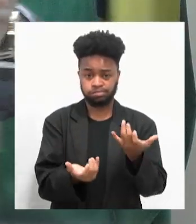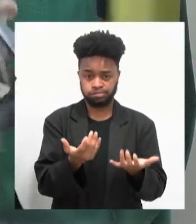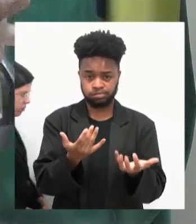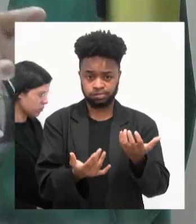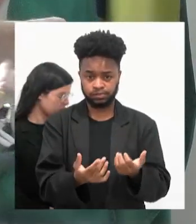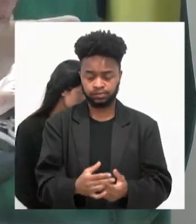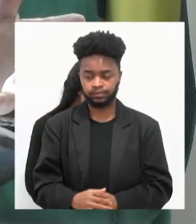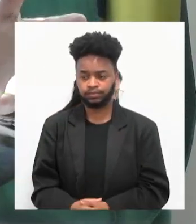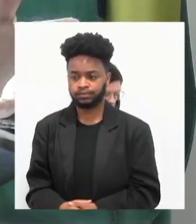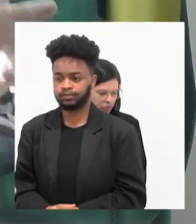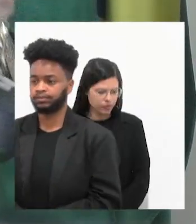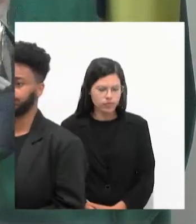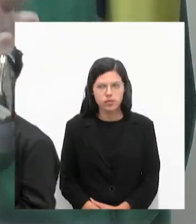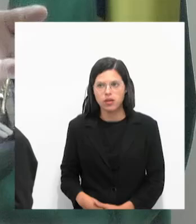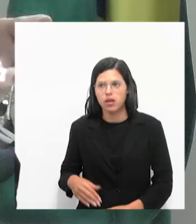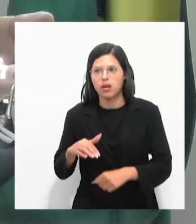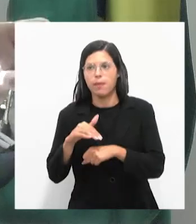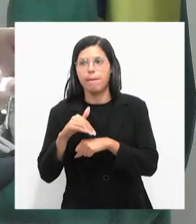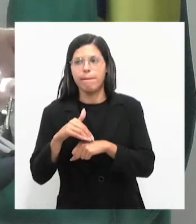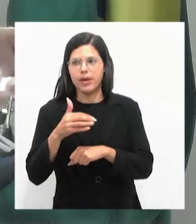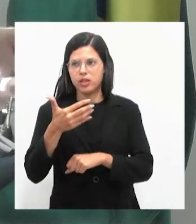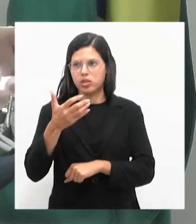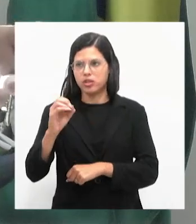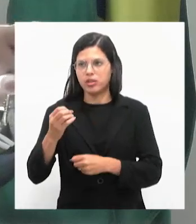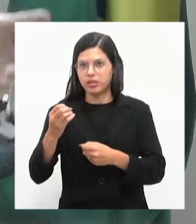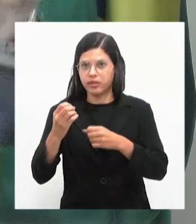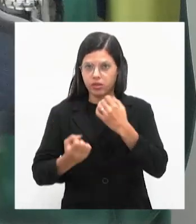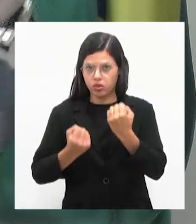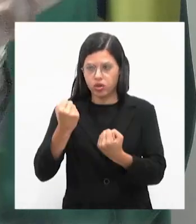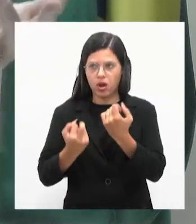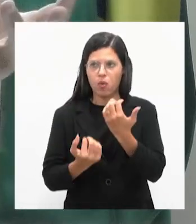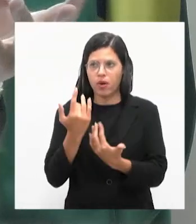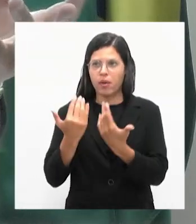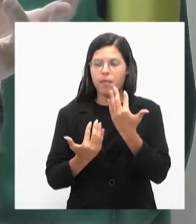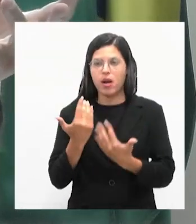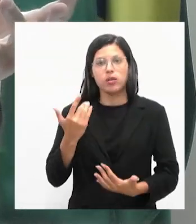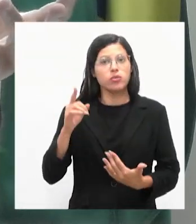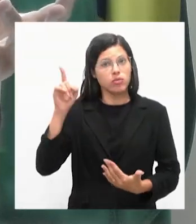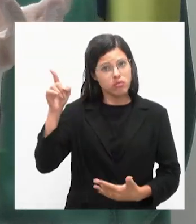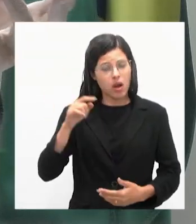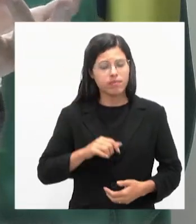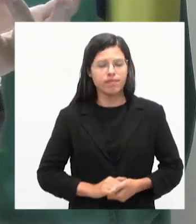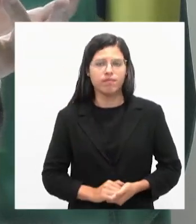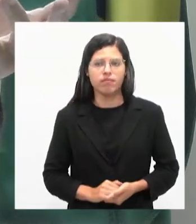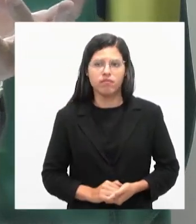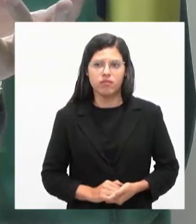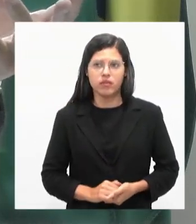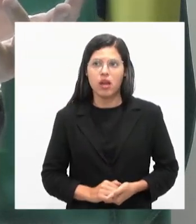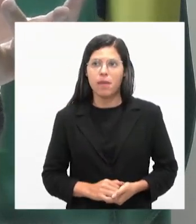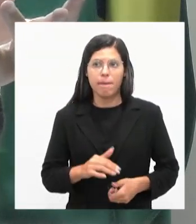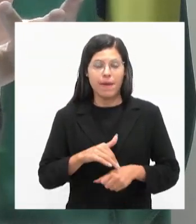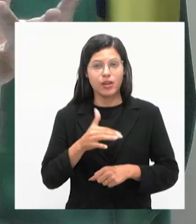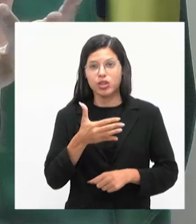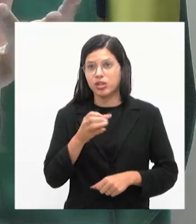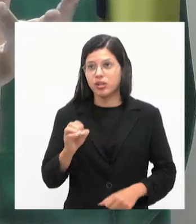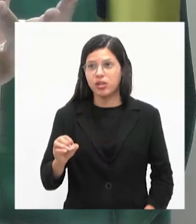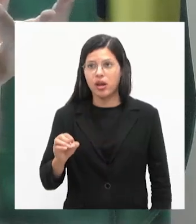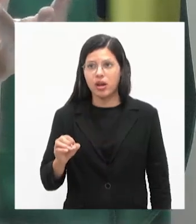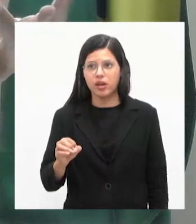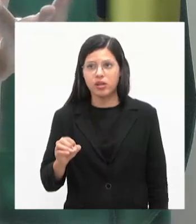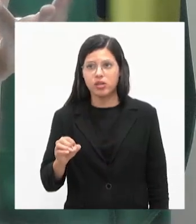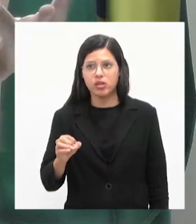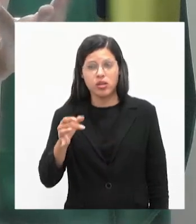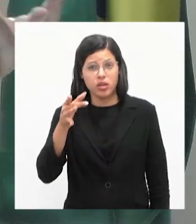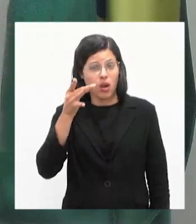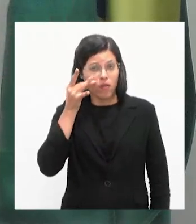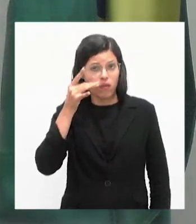Pegaram fogo, meu irmão. Mais de 10 carros pegaram fogo lá agora. Na Leopoldina. Mais de 10 carros pegaram fogo. Tô ao vivo ali, tô com um drone lá